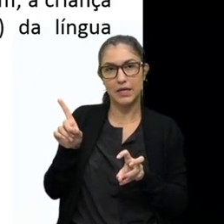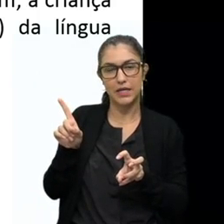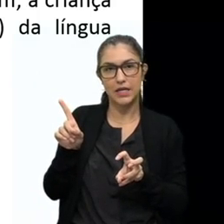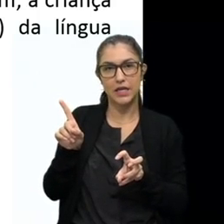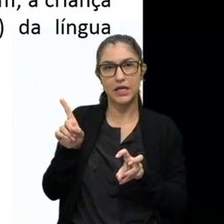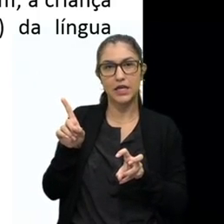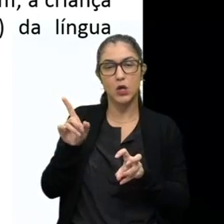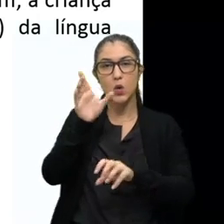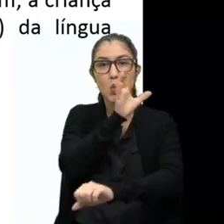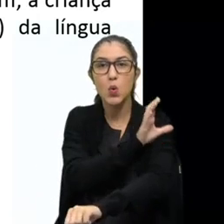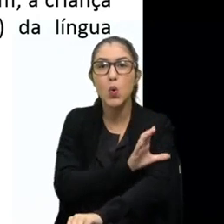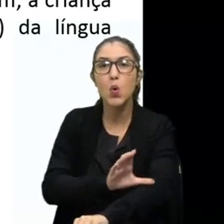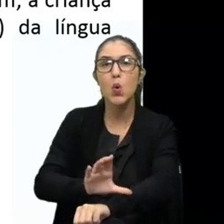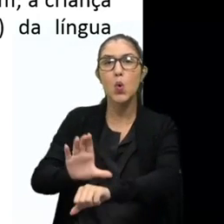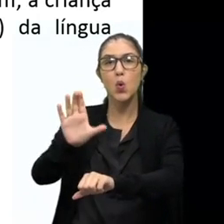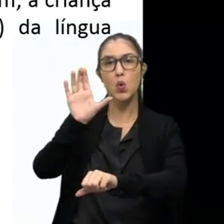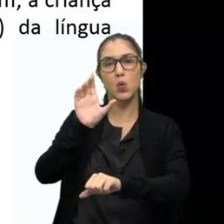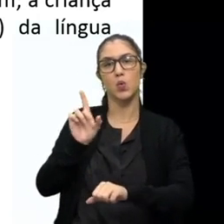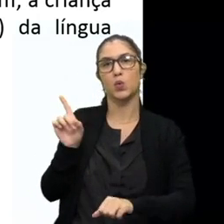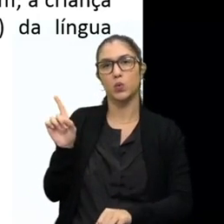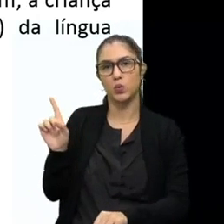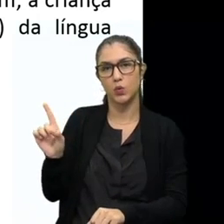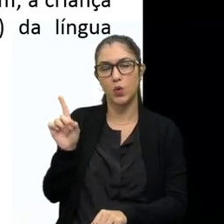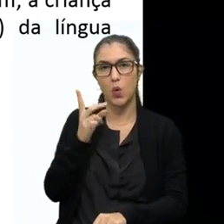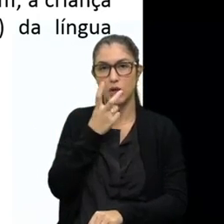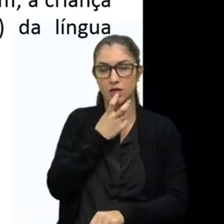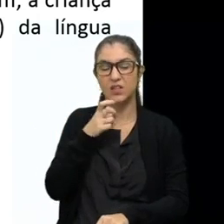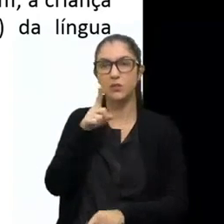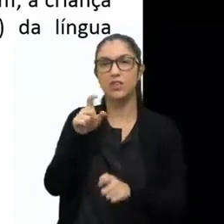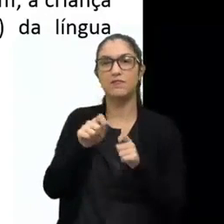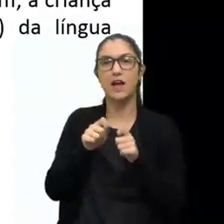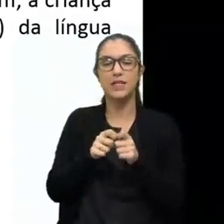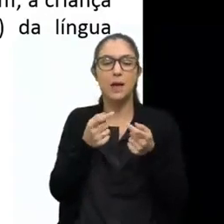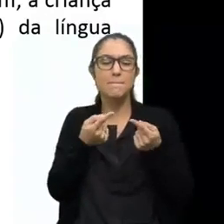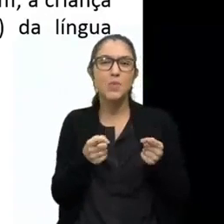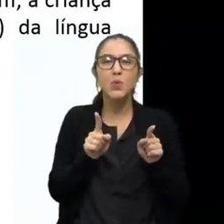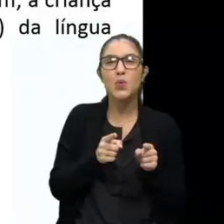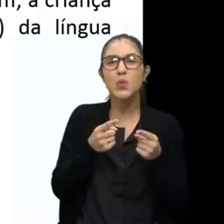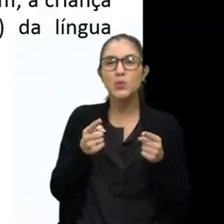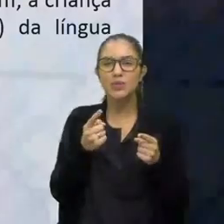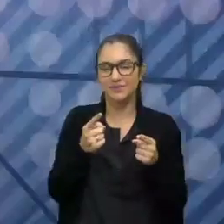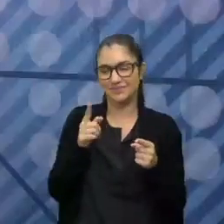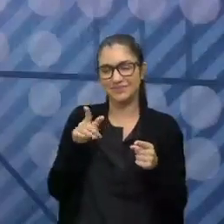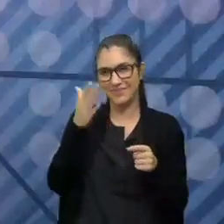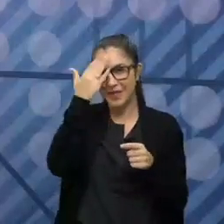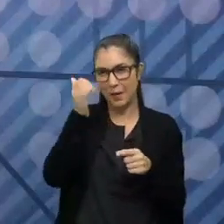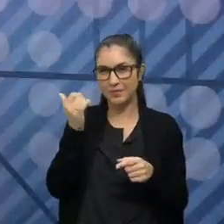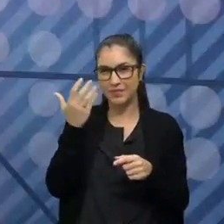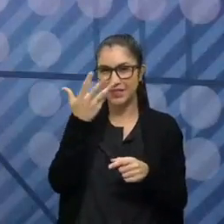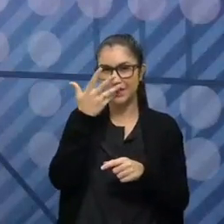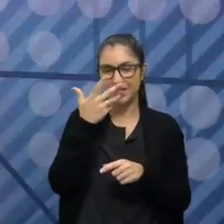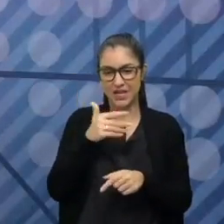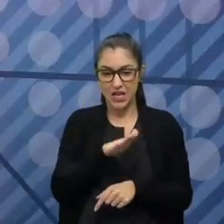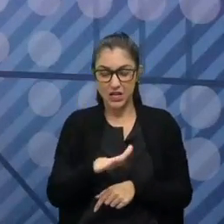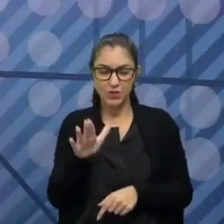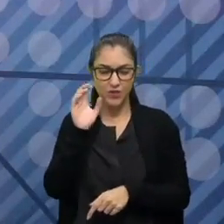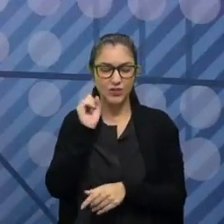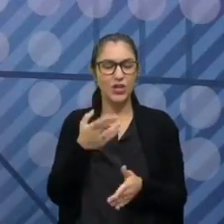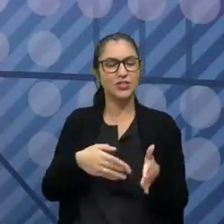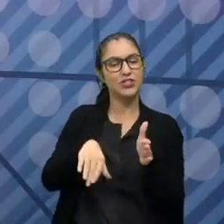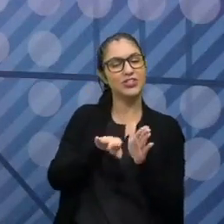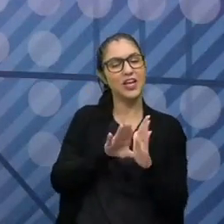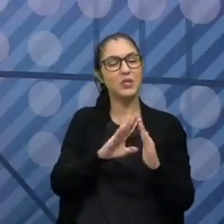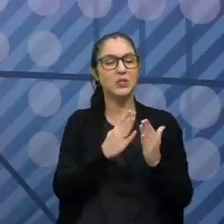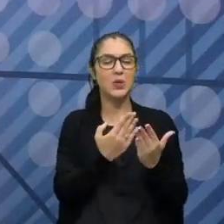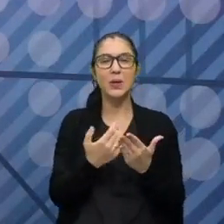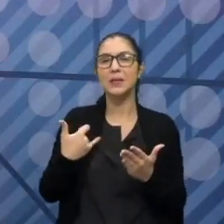do folclórico da oralidade. Por exemplo, quando você faz musiquinhas com a criança ouvinte, ela chega na escola com 3,